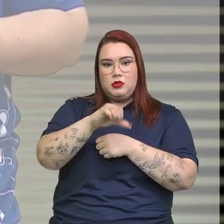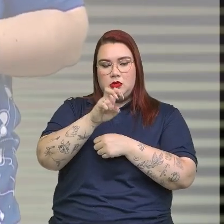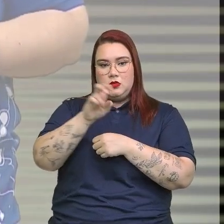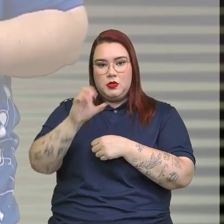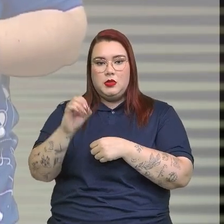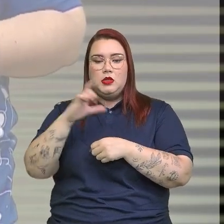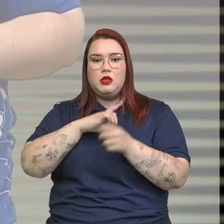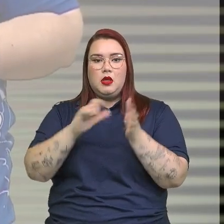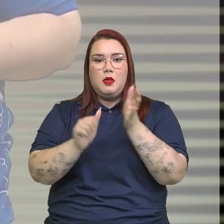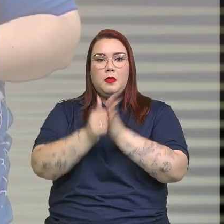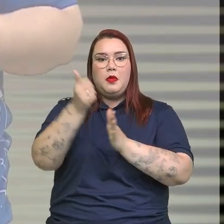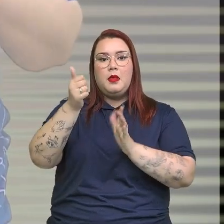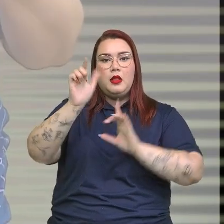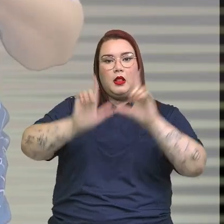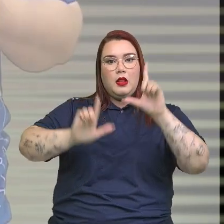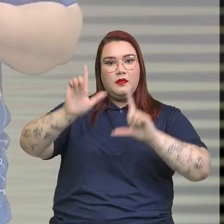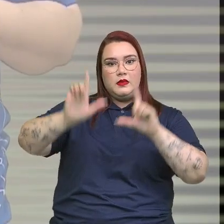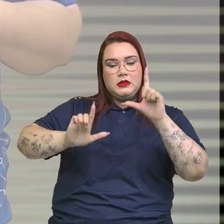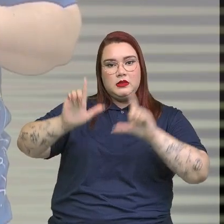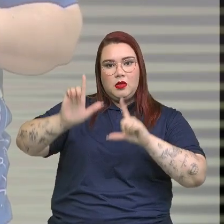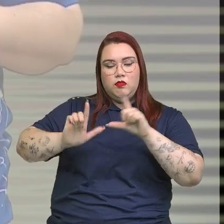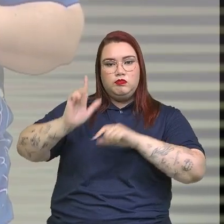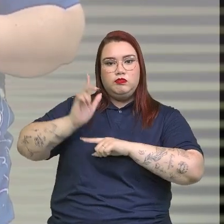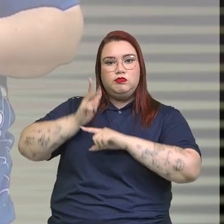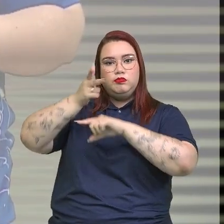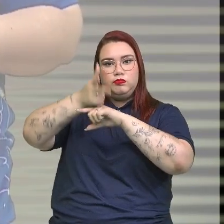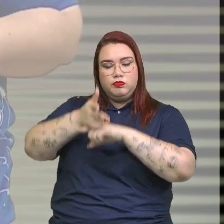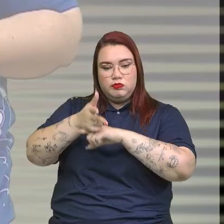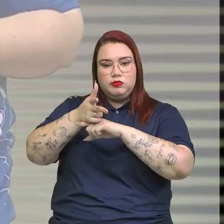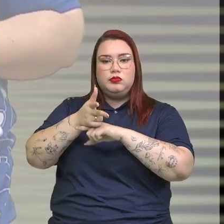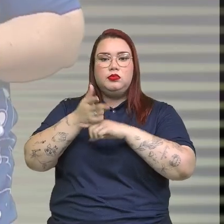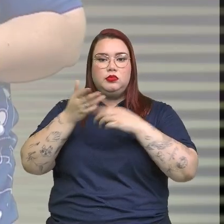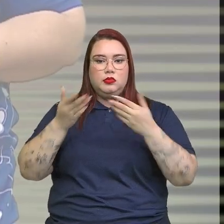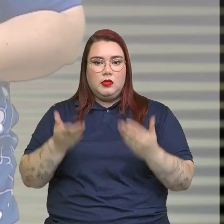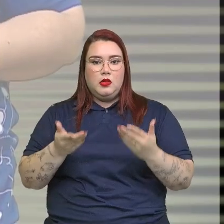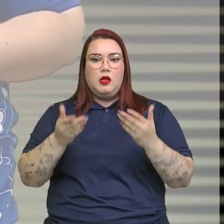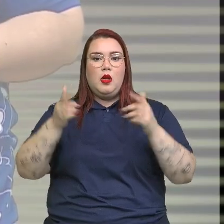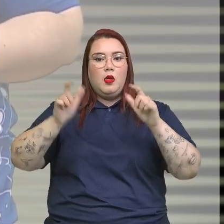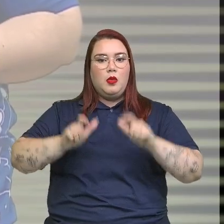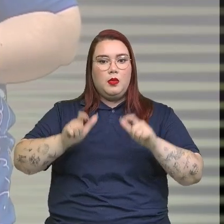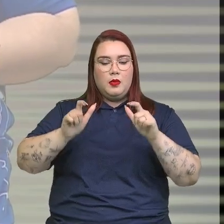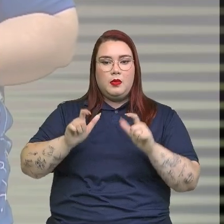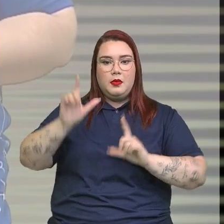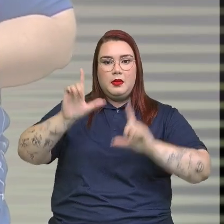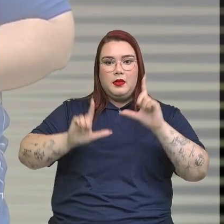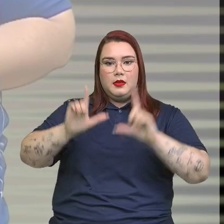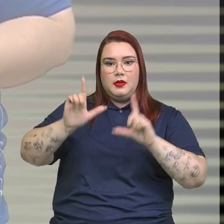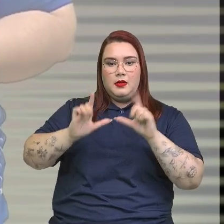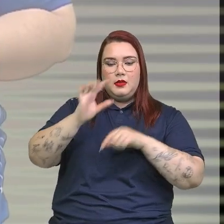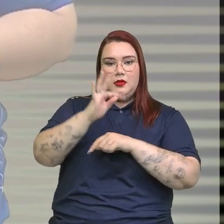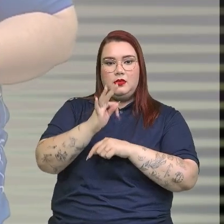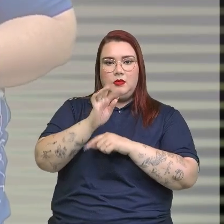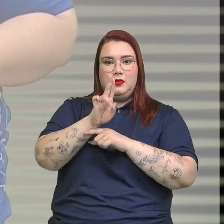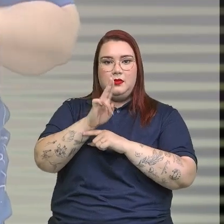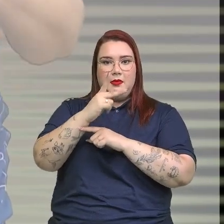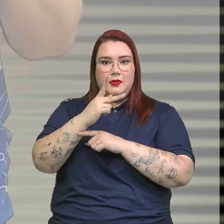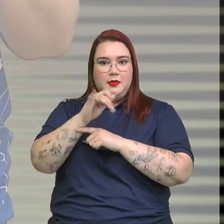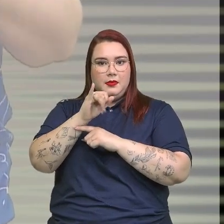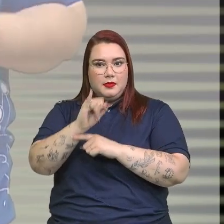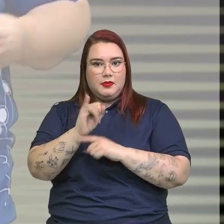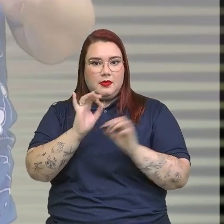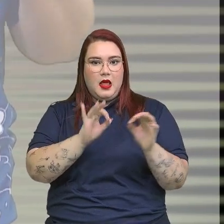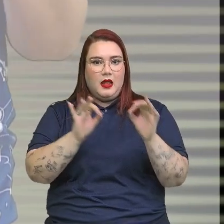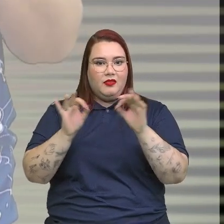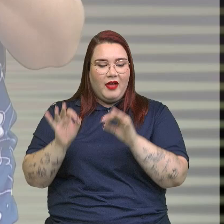A primeira transmissão televisiva no Brasil, que é então feita pela TV Tupi, tá certo?